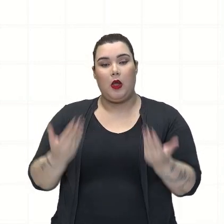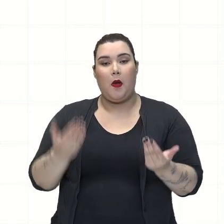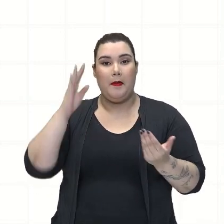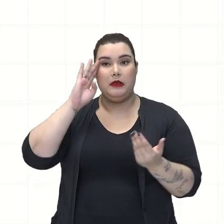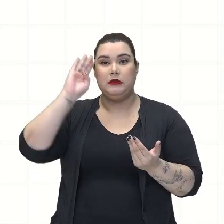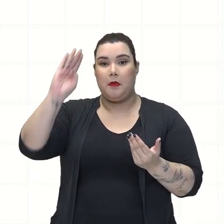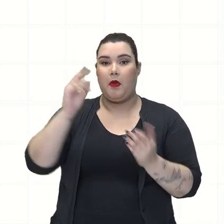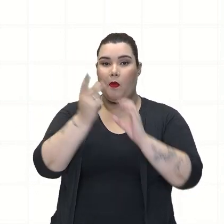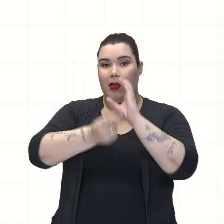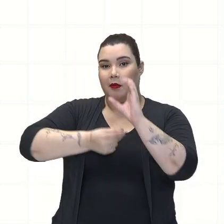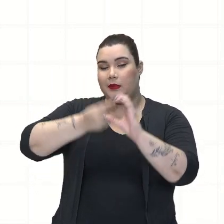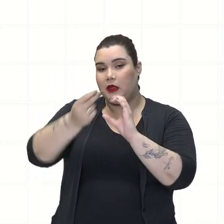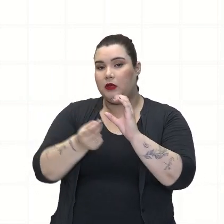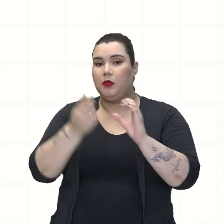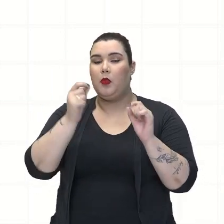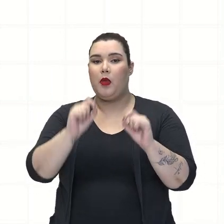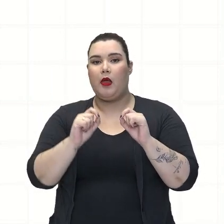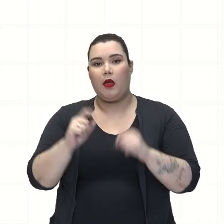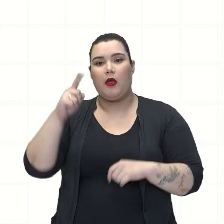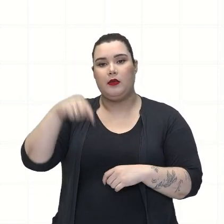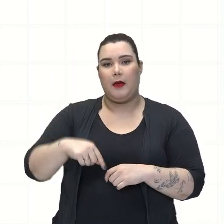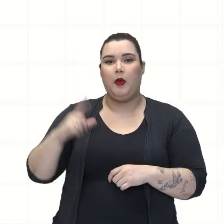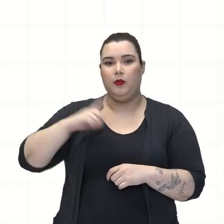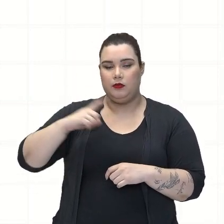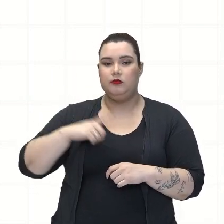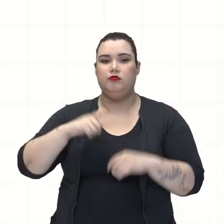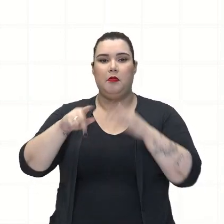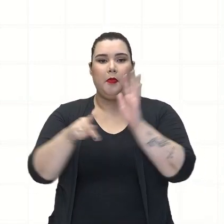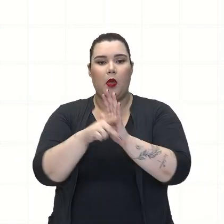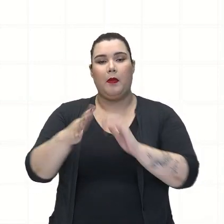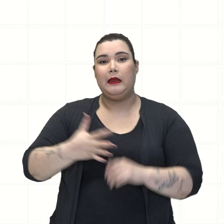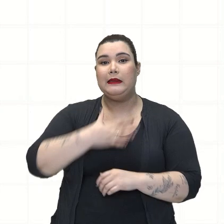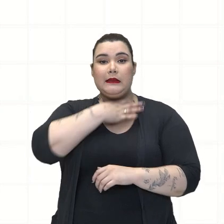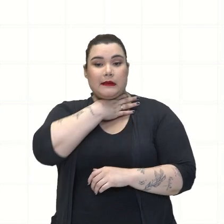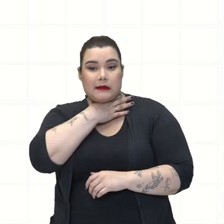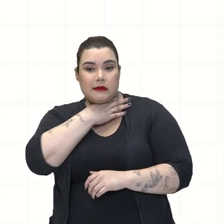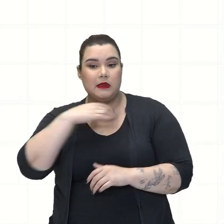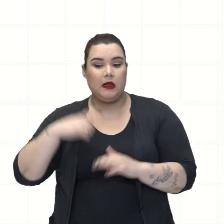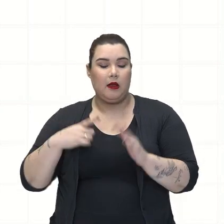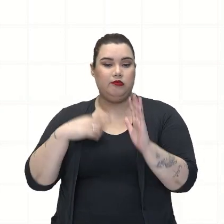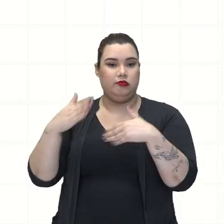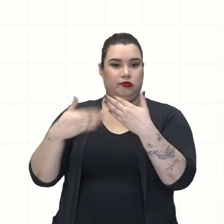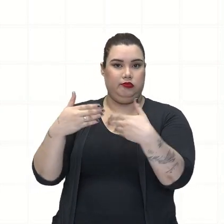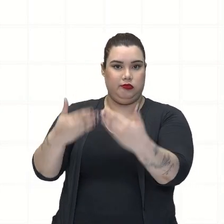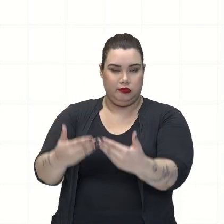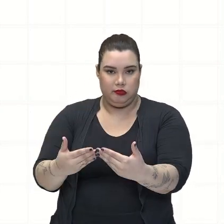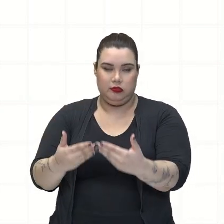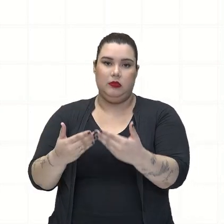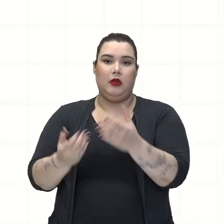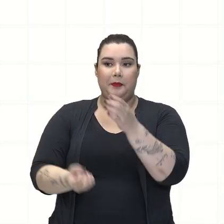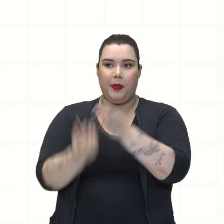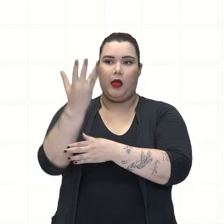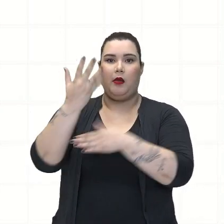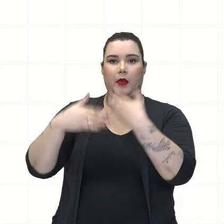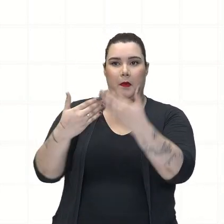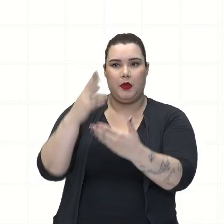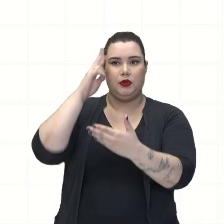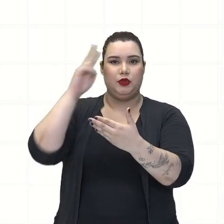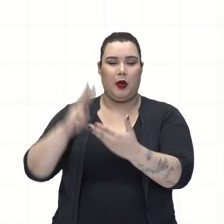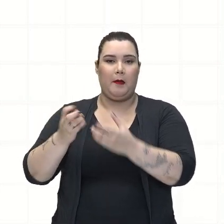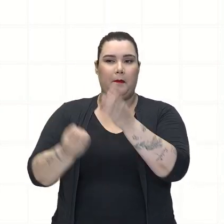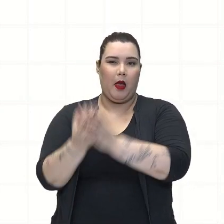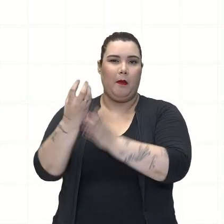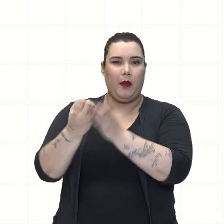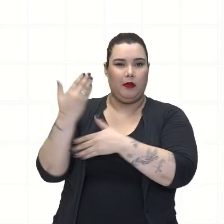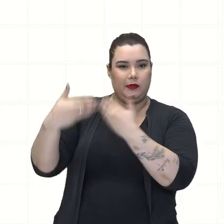do capitalismo seja sobreviver a essas crises que vão surgindo no decorrer da sua história.